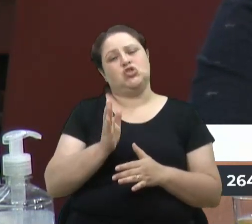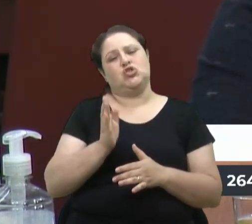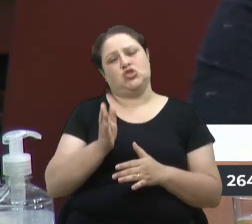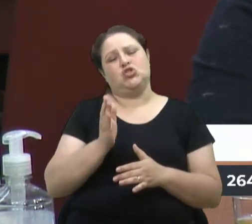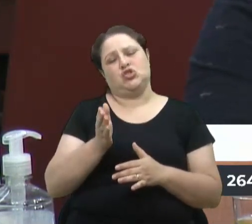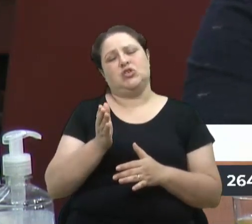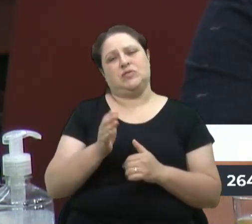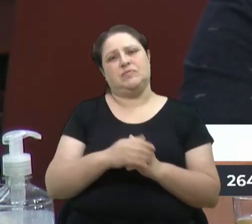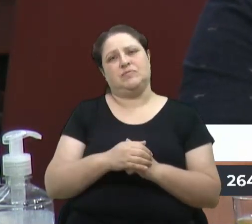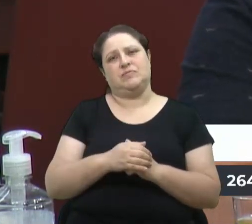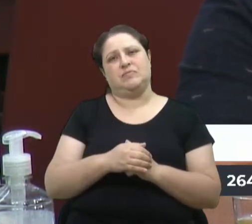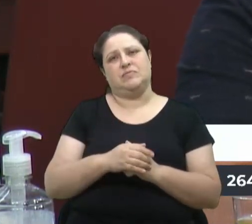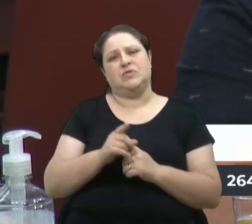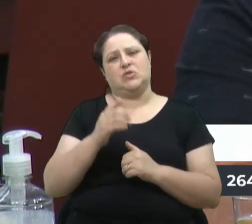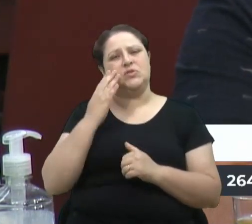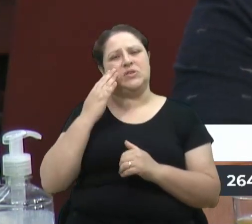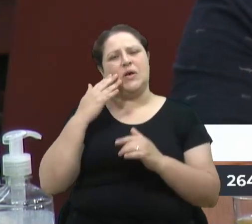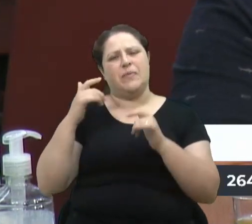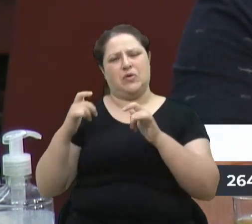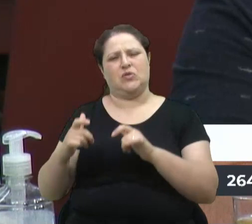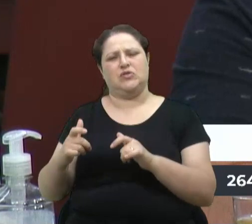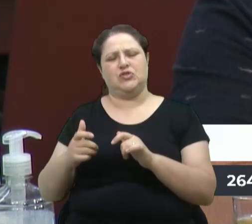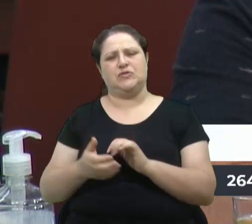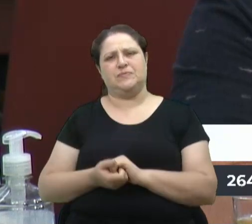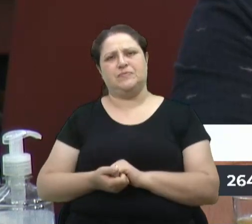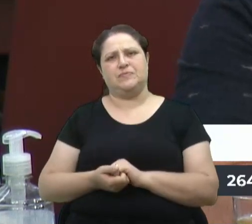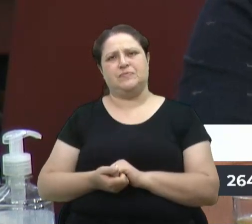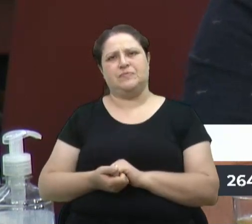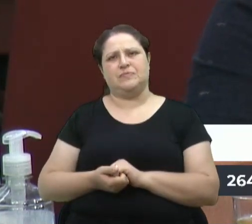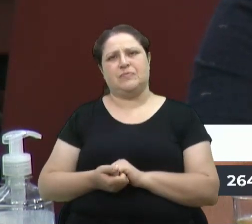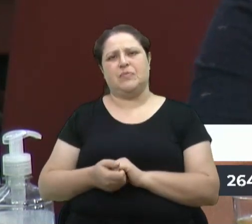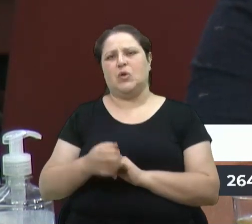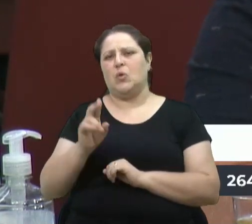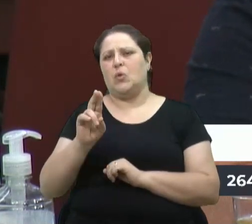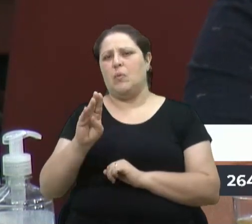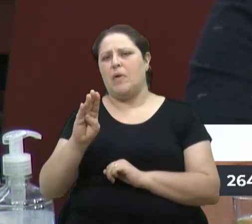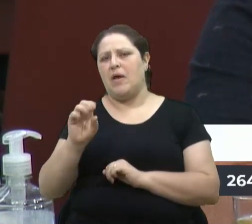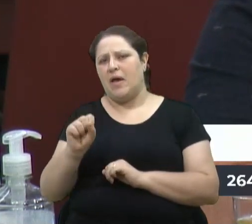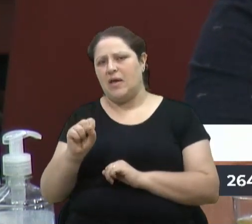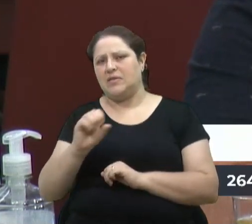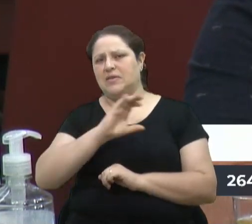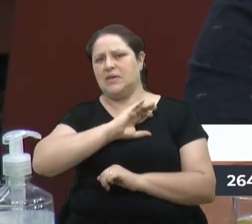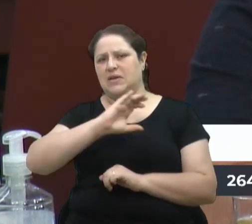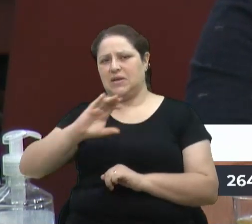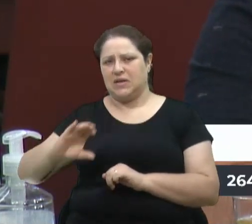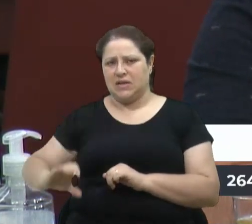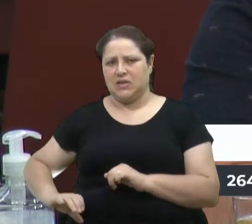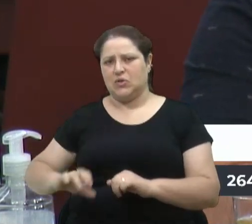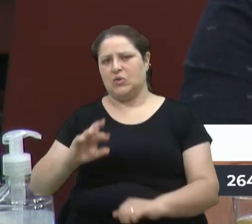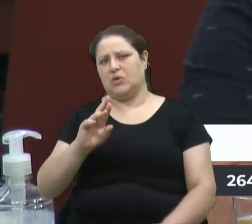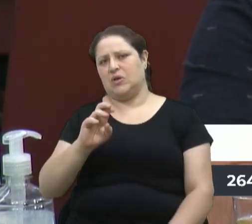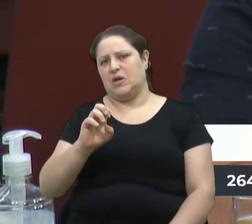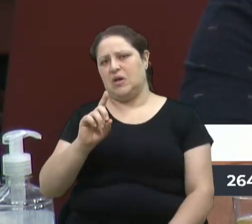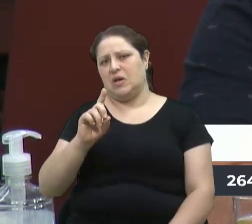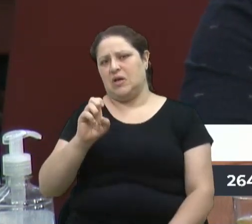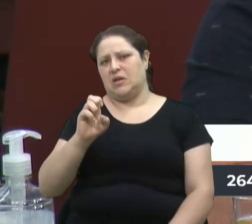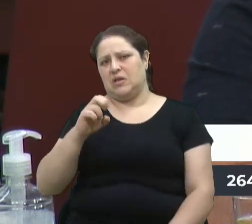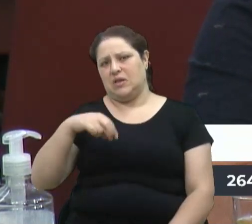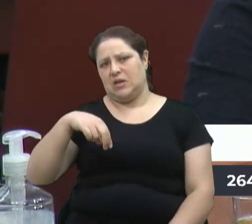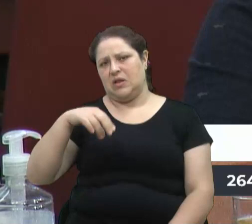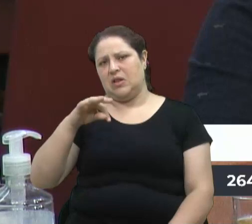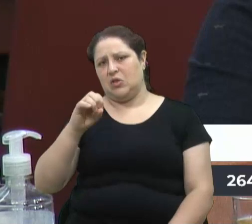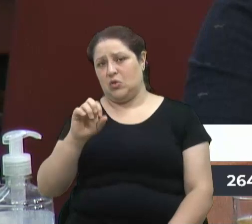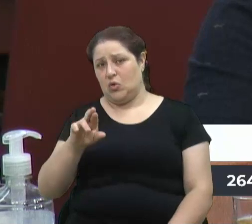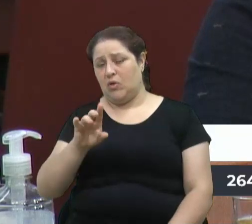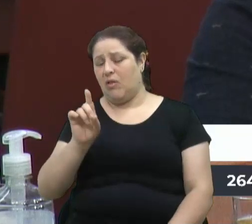frente ao Centro Espírita, vereador, o senhor sabe onde é que é. Sim. Né? Ali na UBS, ali do Cristo Redentor, naquele cruzamento. Toda semana acontece um acidente 2 e não foi